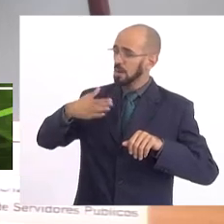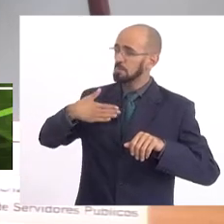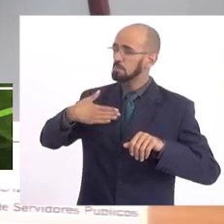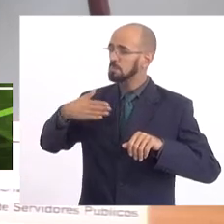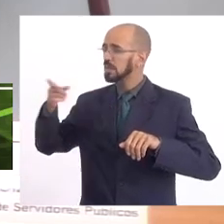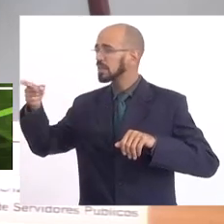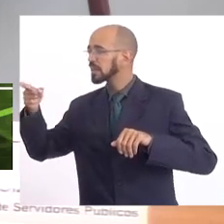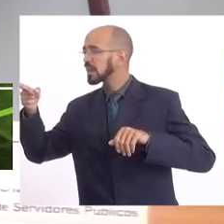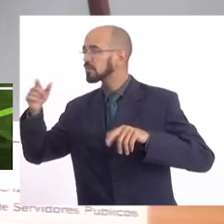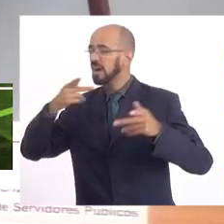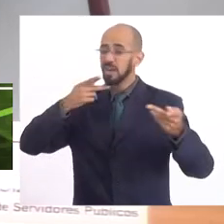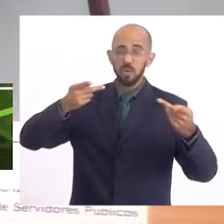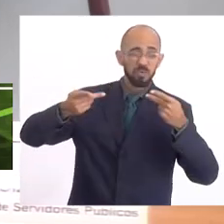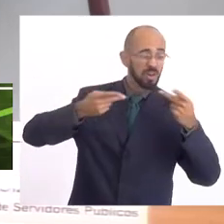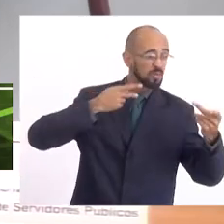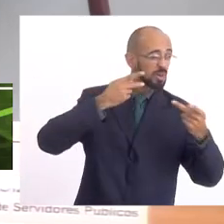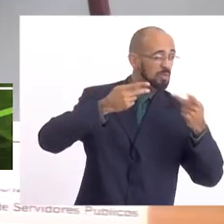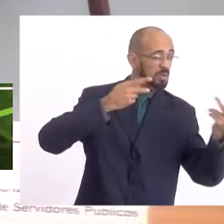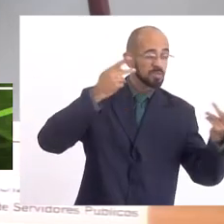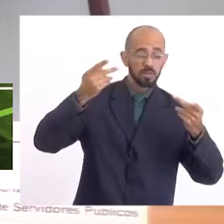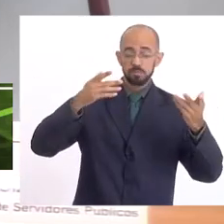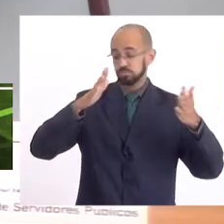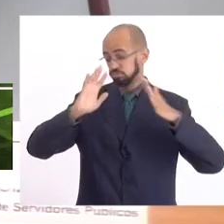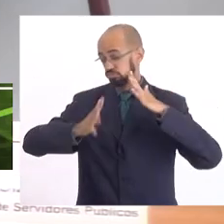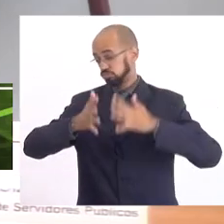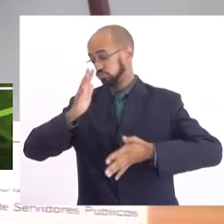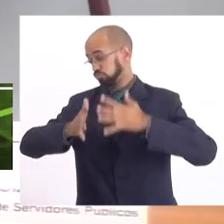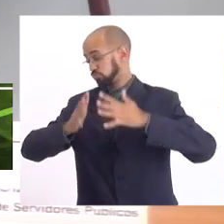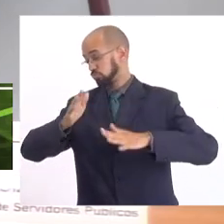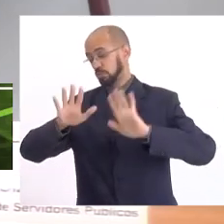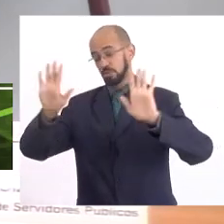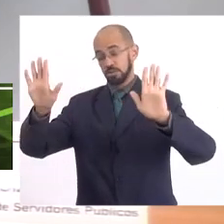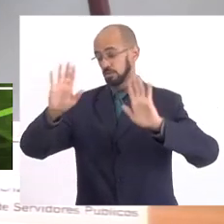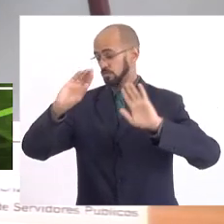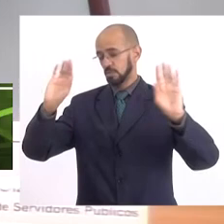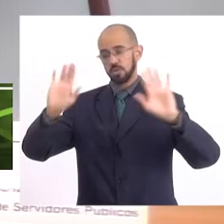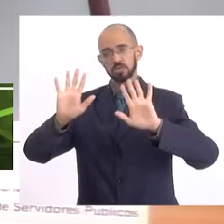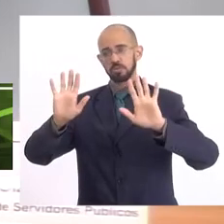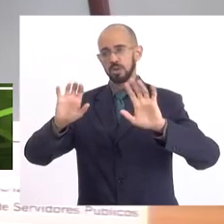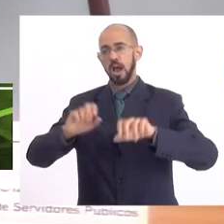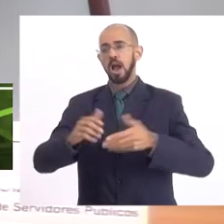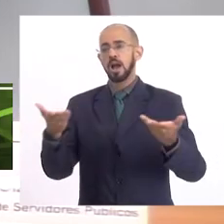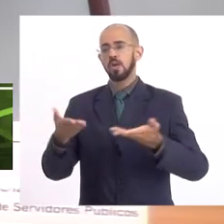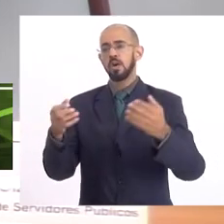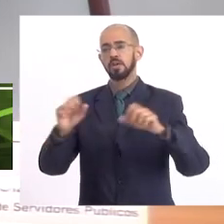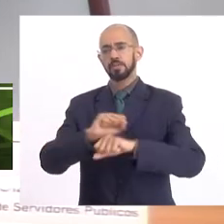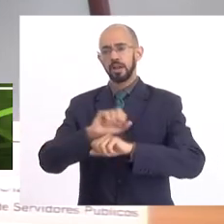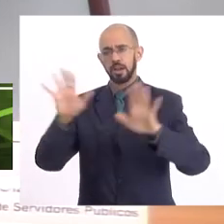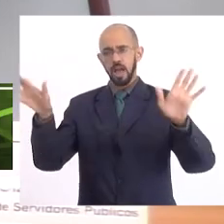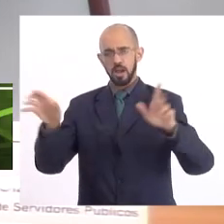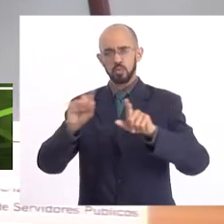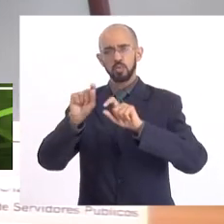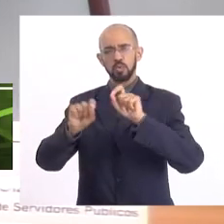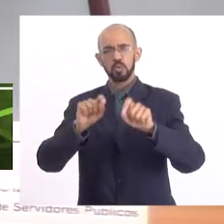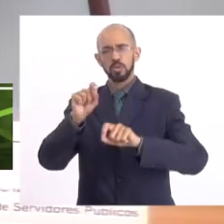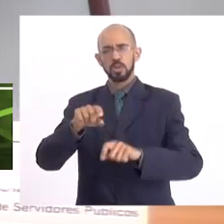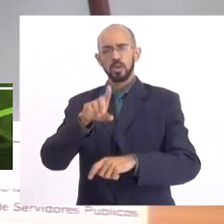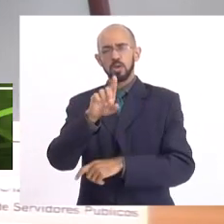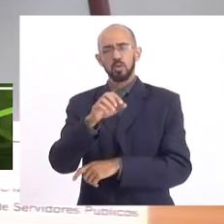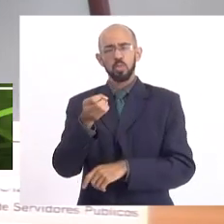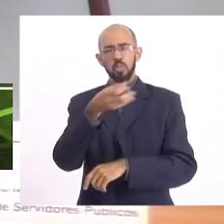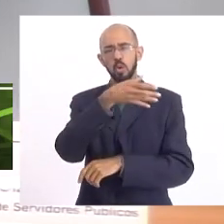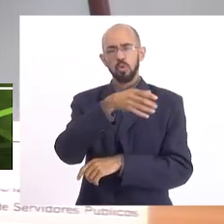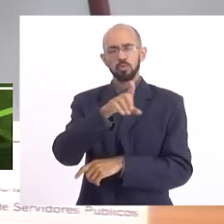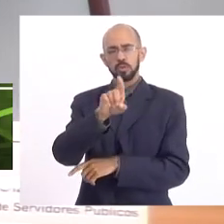nebulosa de falta de informações ou informações truncadas. E você deu uma explanação do que será o novo Degas em 22. Eu acho que a gente